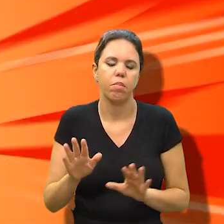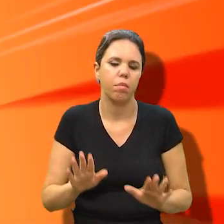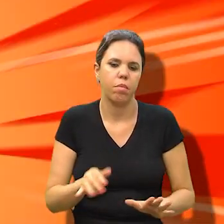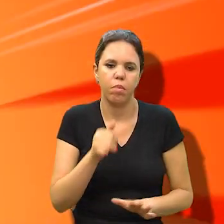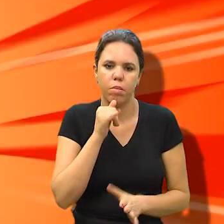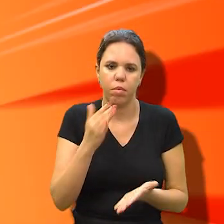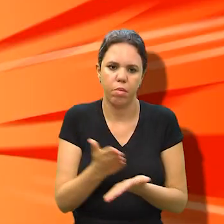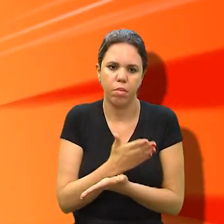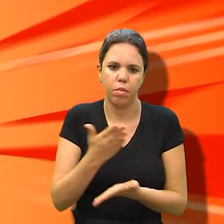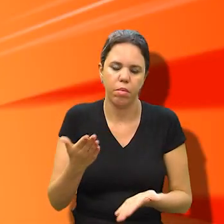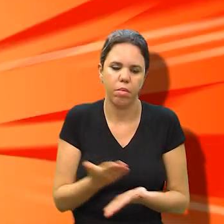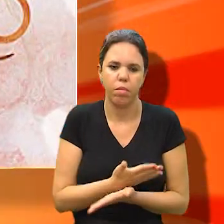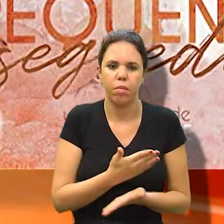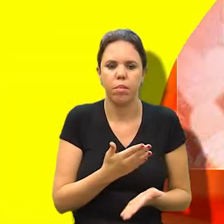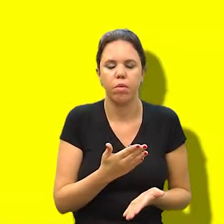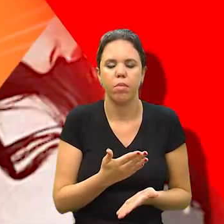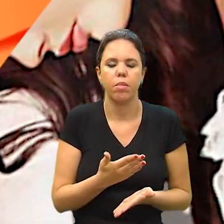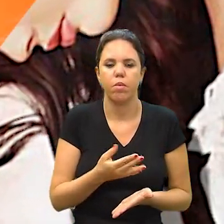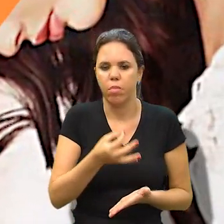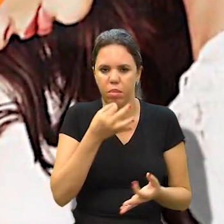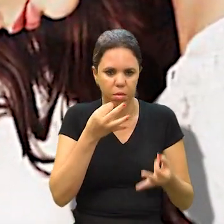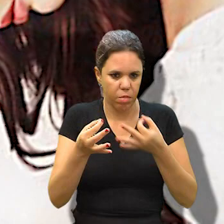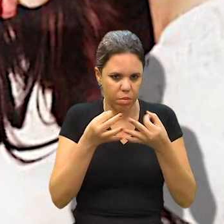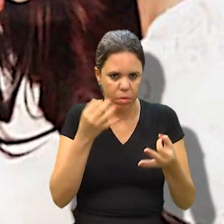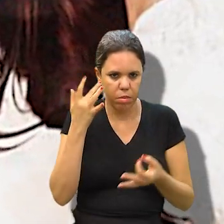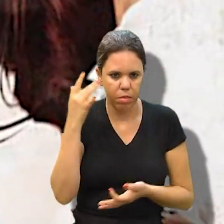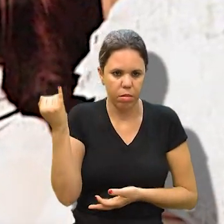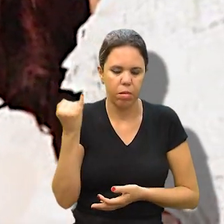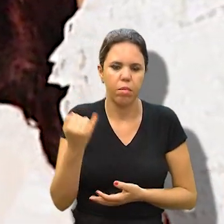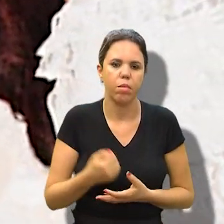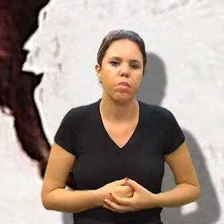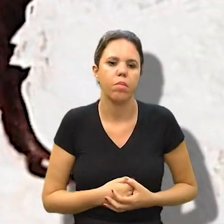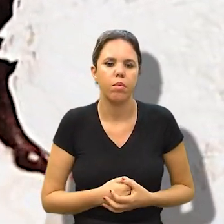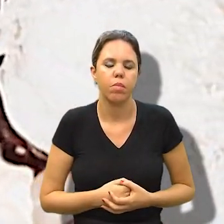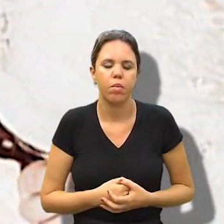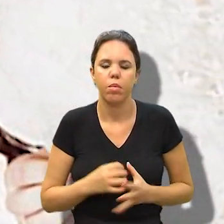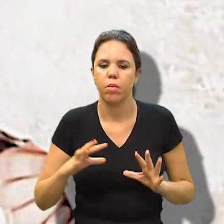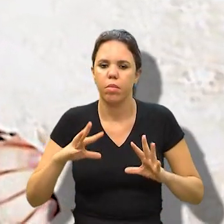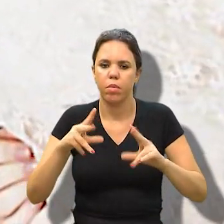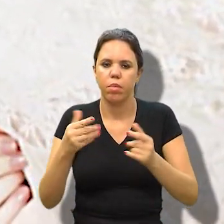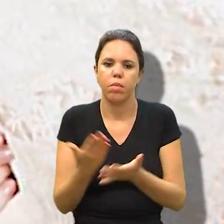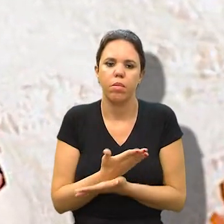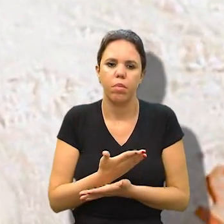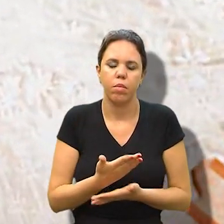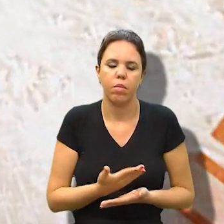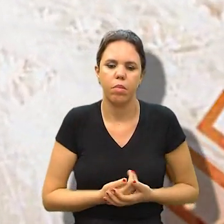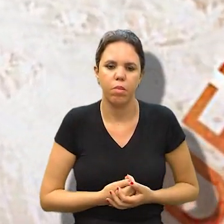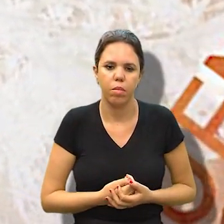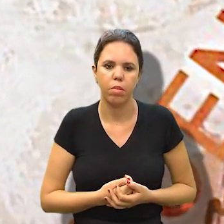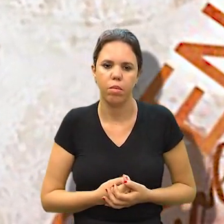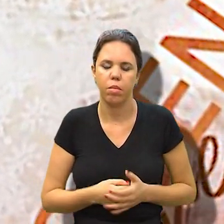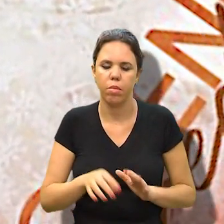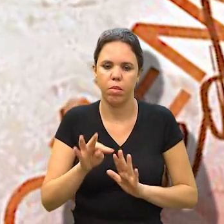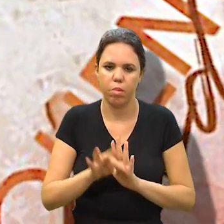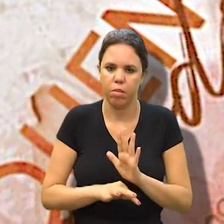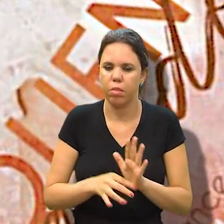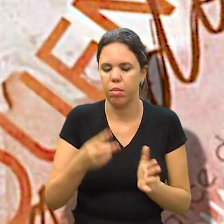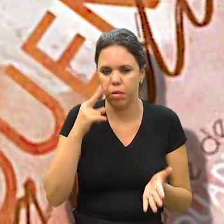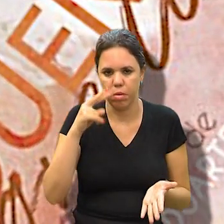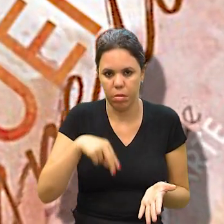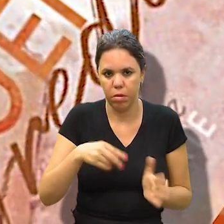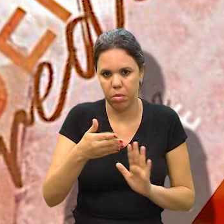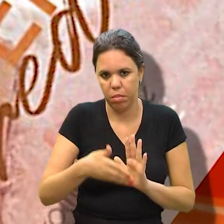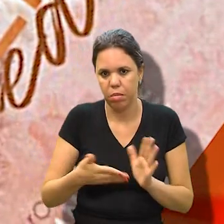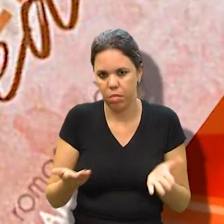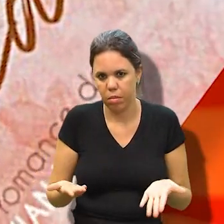tem. O livro ele passou por uma leitura crítica que eu acho muito importante todos os livros passarem. Eu contratei esse